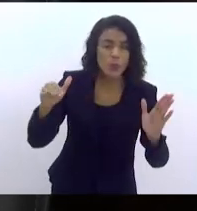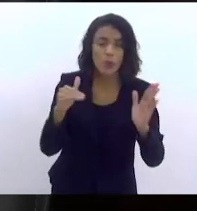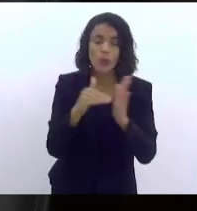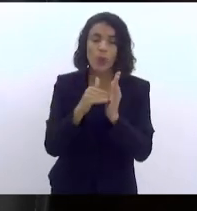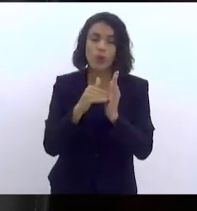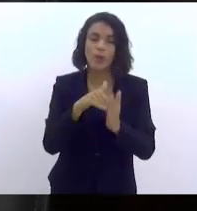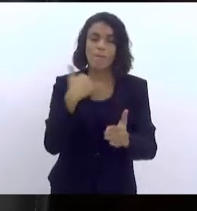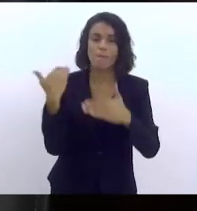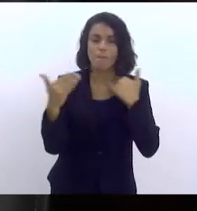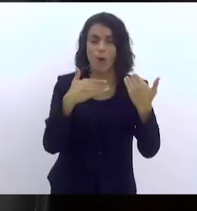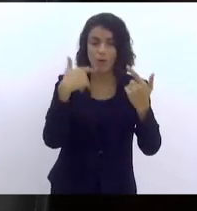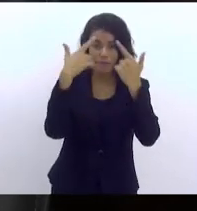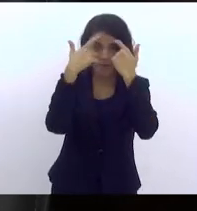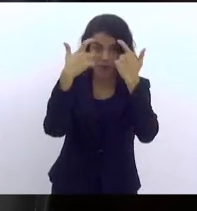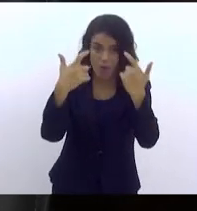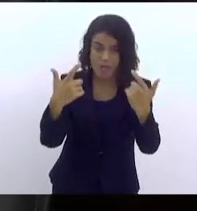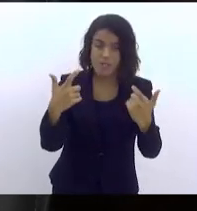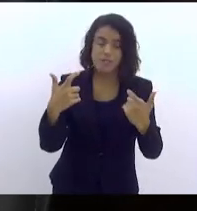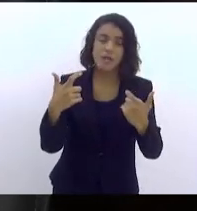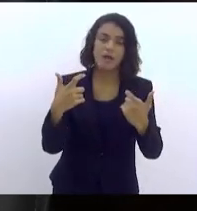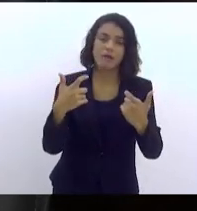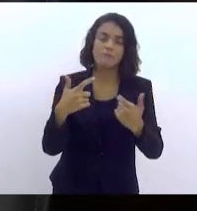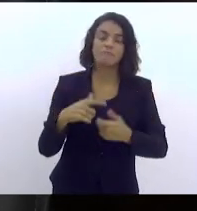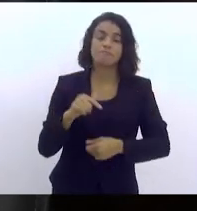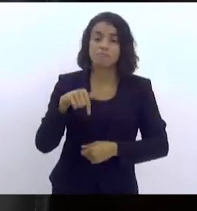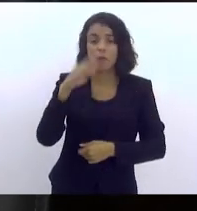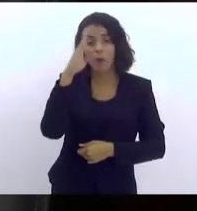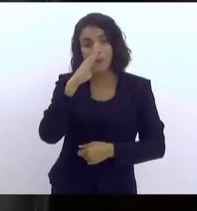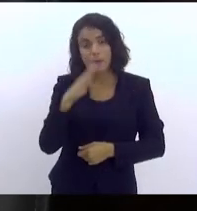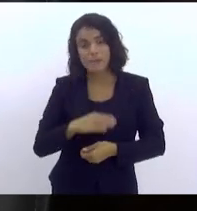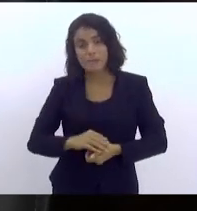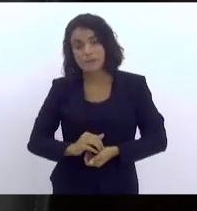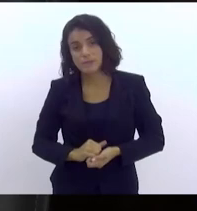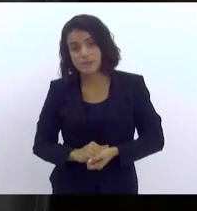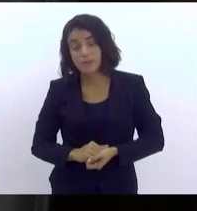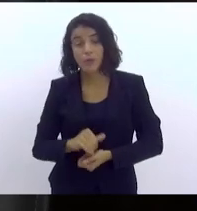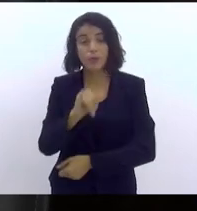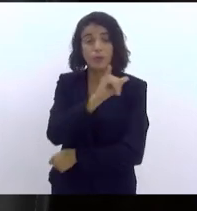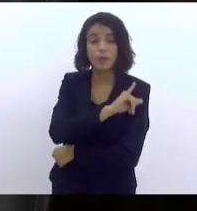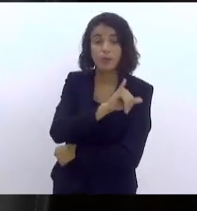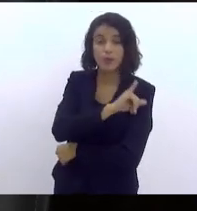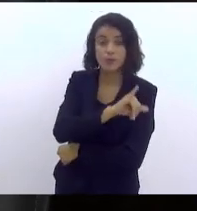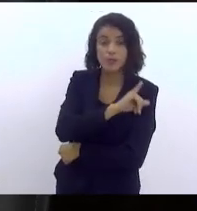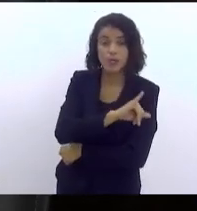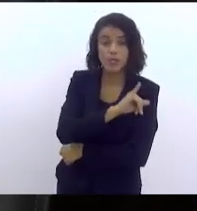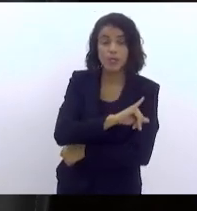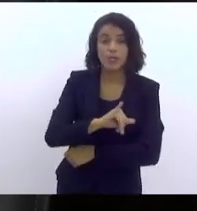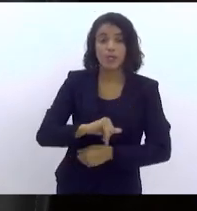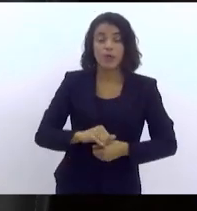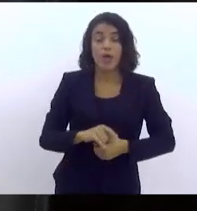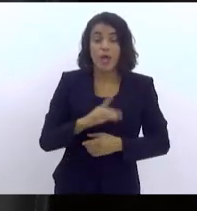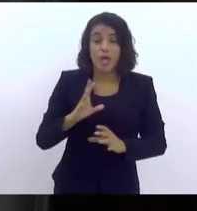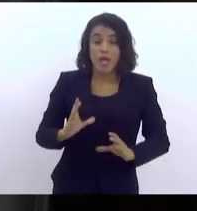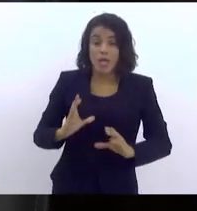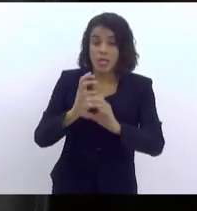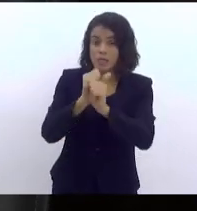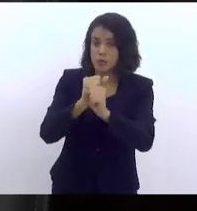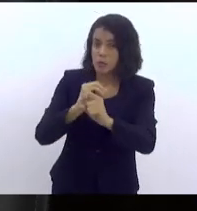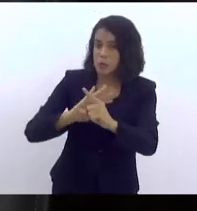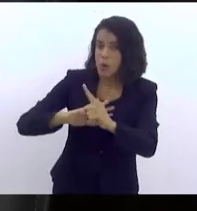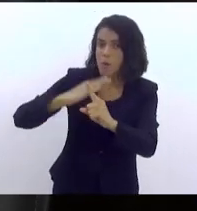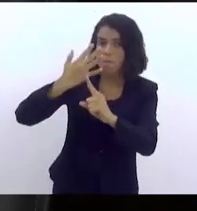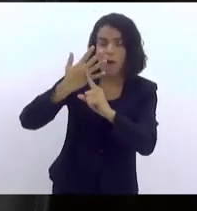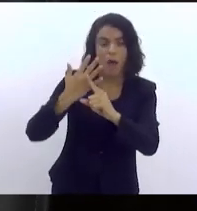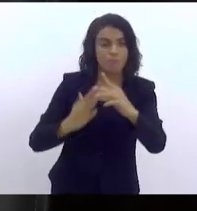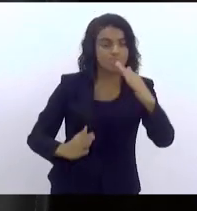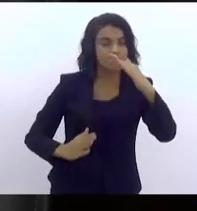violentas intencionais no Brasil no Rio de Janeiro este número está Acima da Média